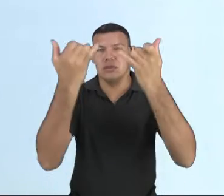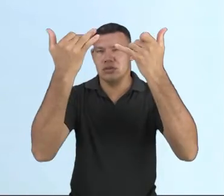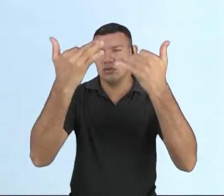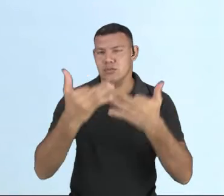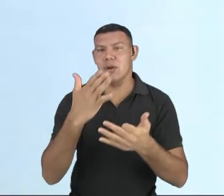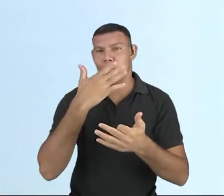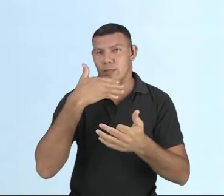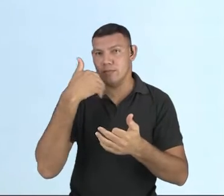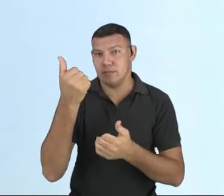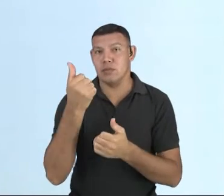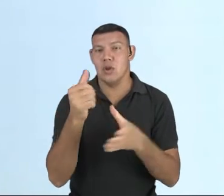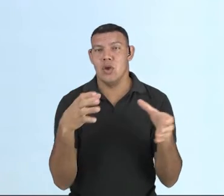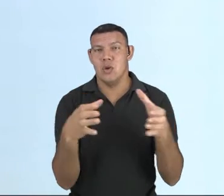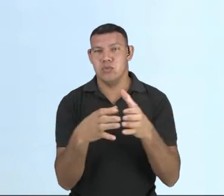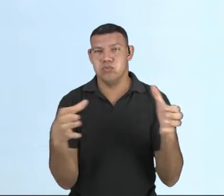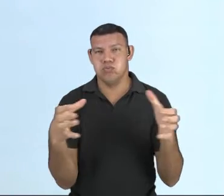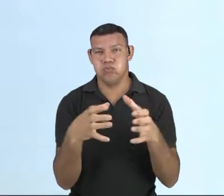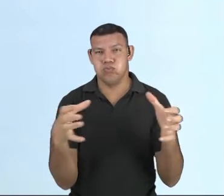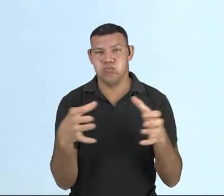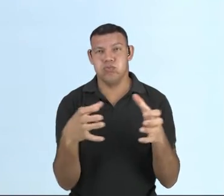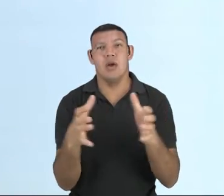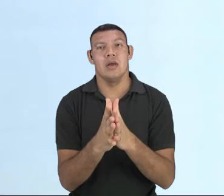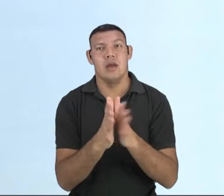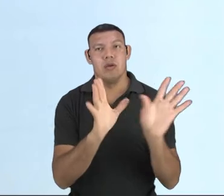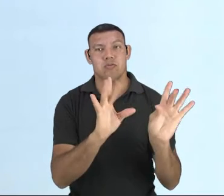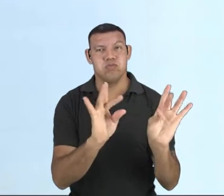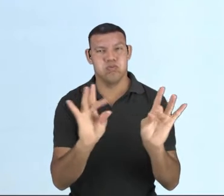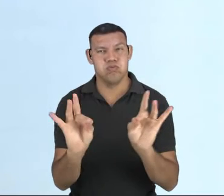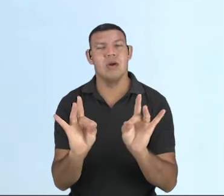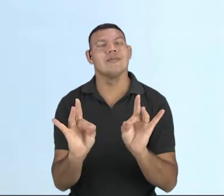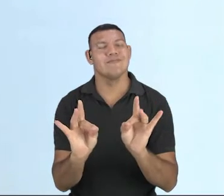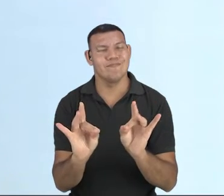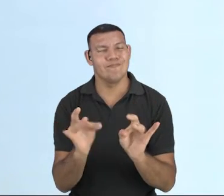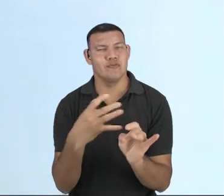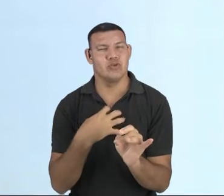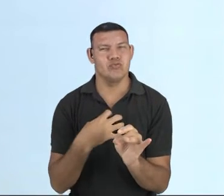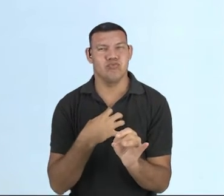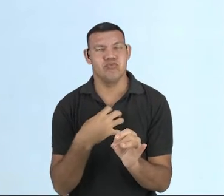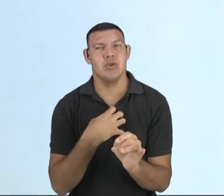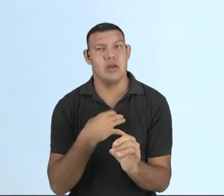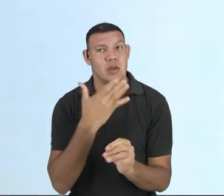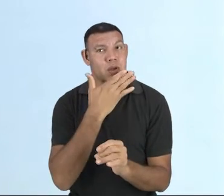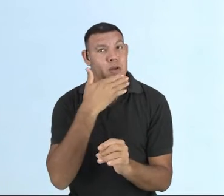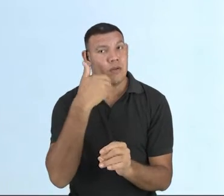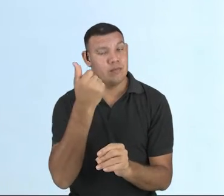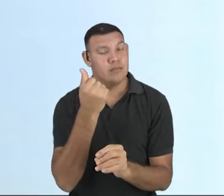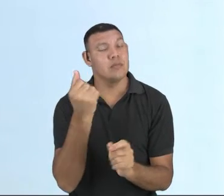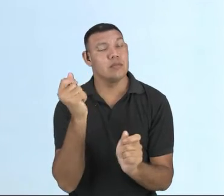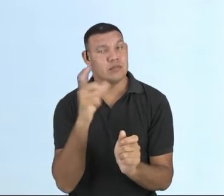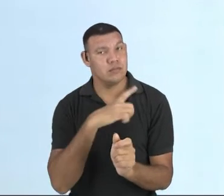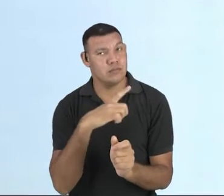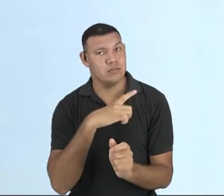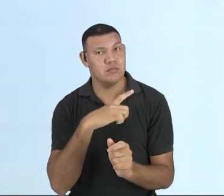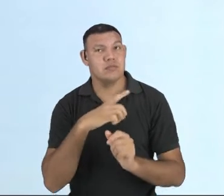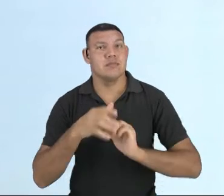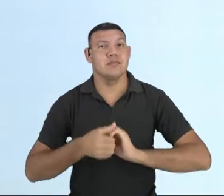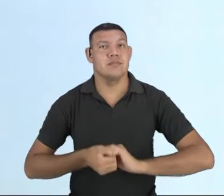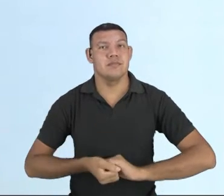da dilatação dos líquidos de forma aí a mais didática possível que eu possa apresentar aqui para vocês. Então vamos